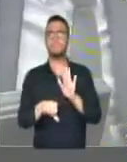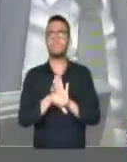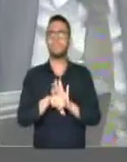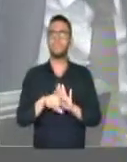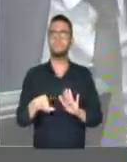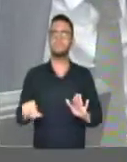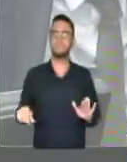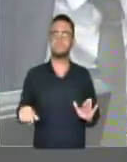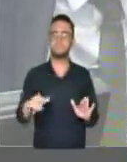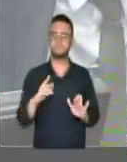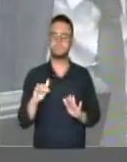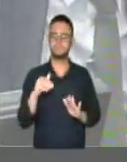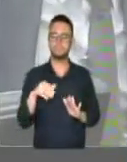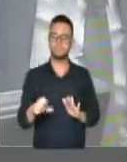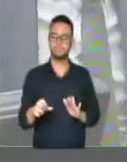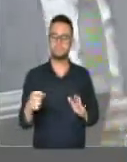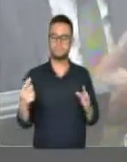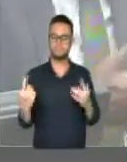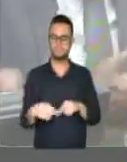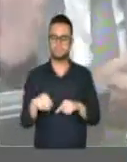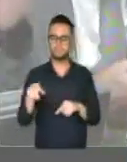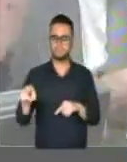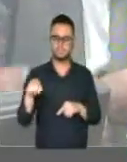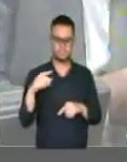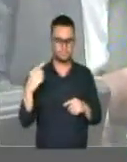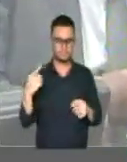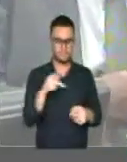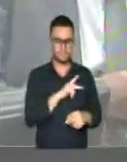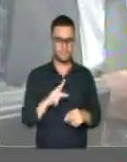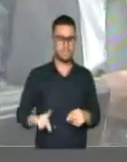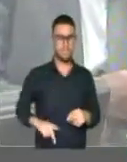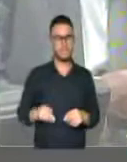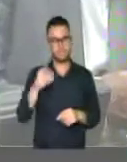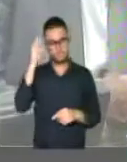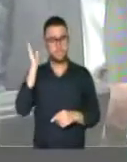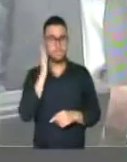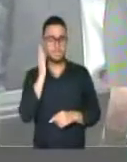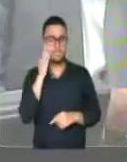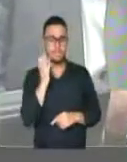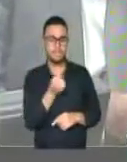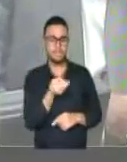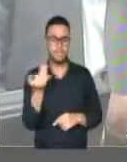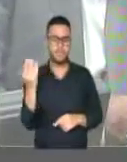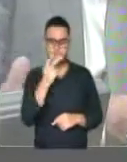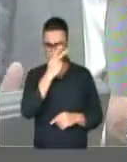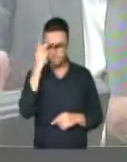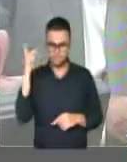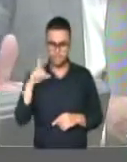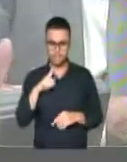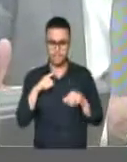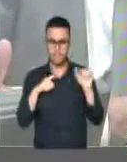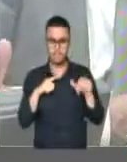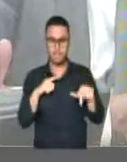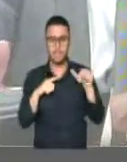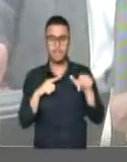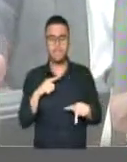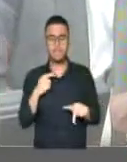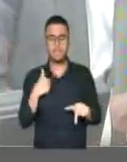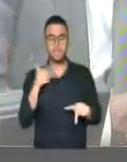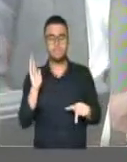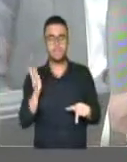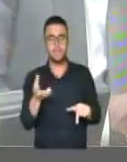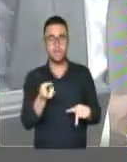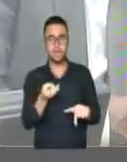criminosas com o presidente da República, Michel Temer. Sabe quantos somos aqui, presidente? Ao que